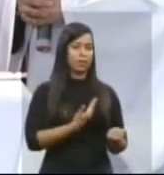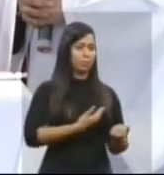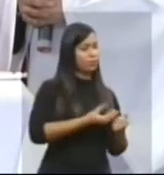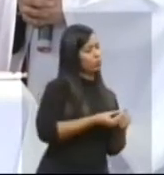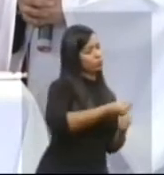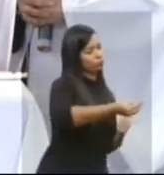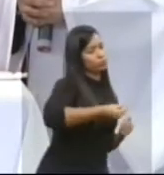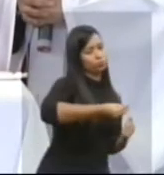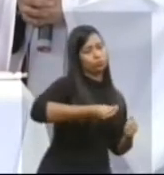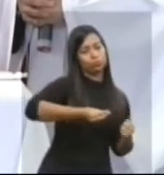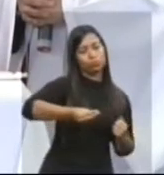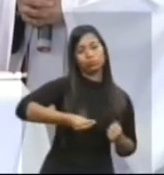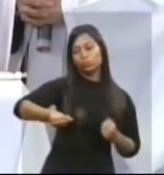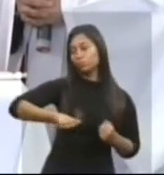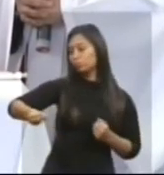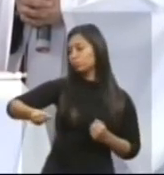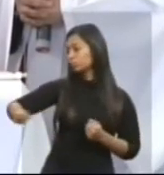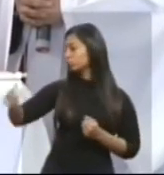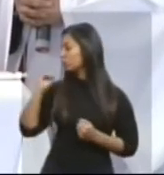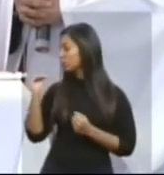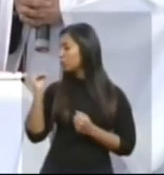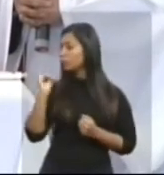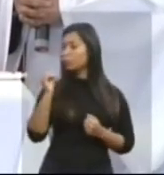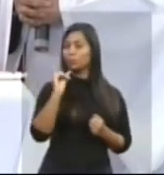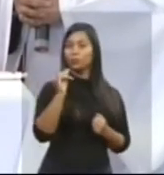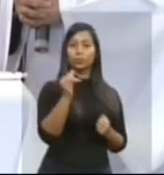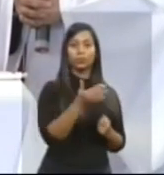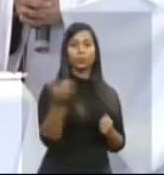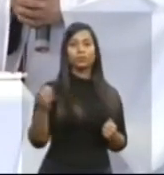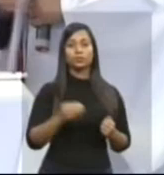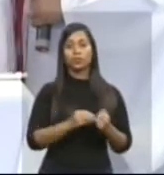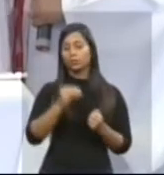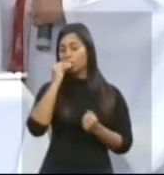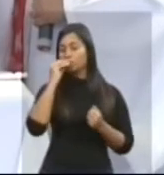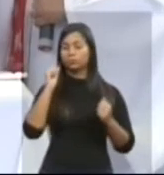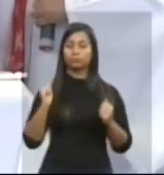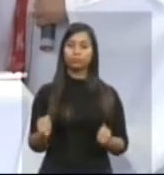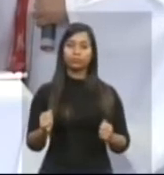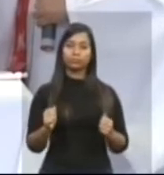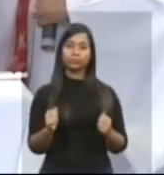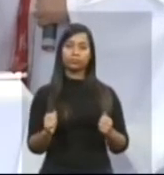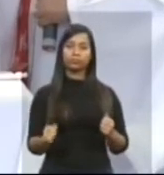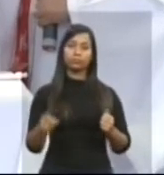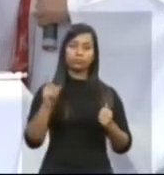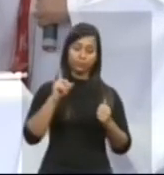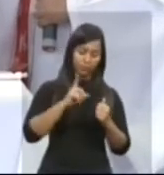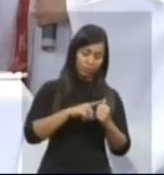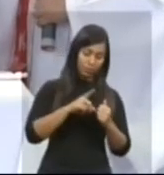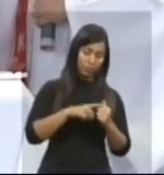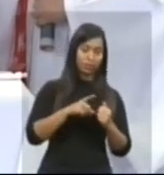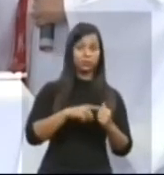o partiu e deu a seu discípulo dizendo: tomai todos e